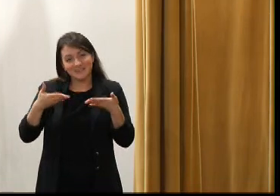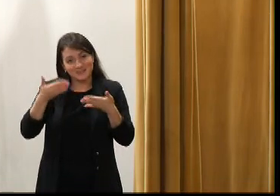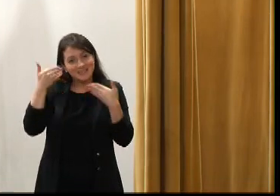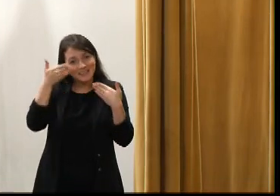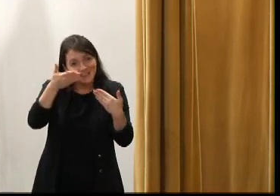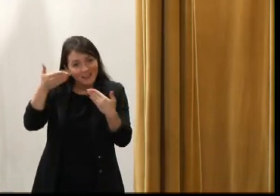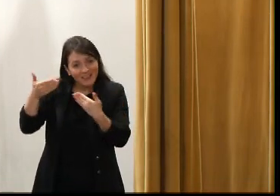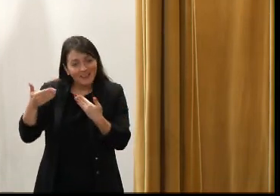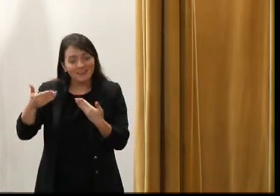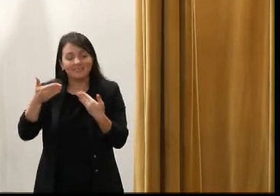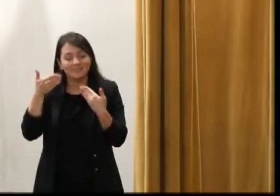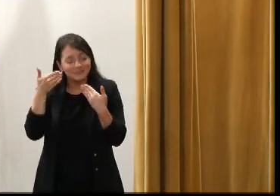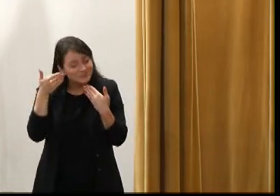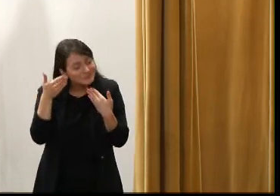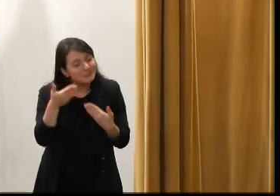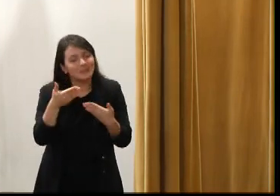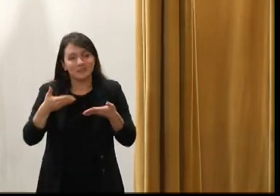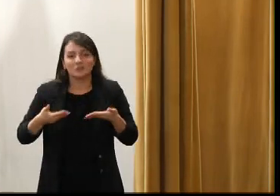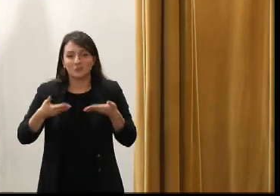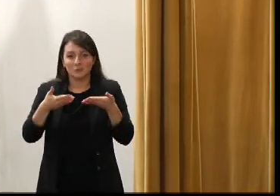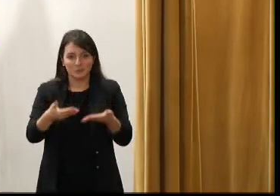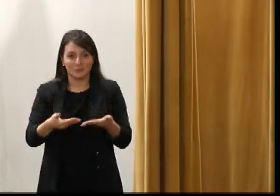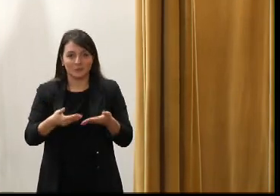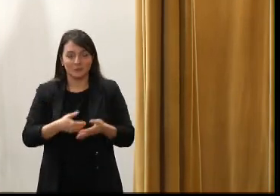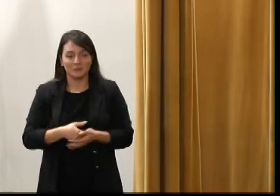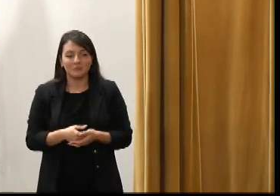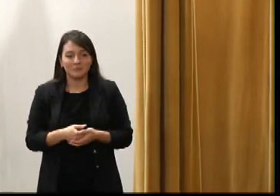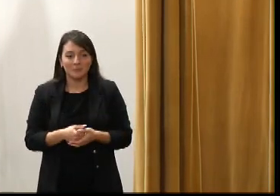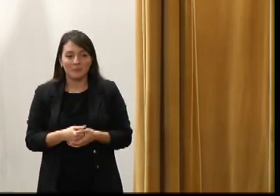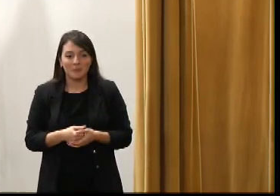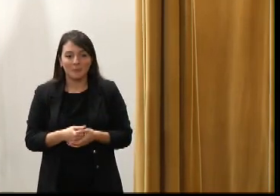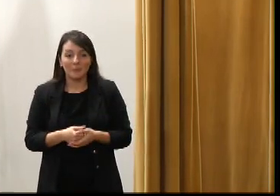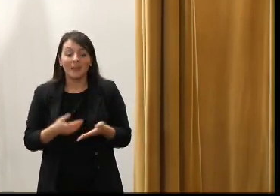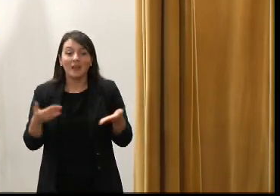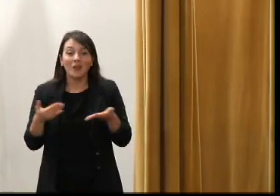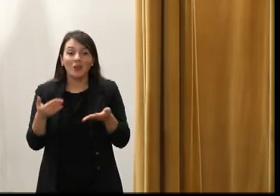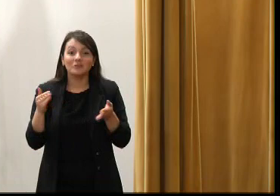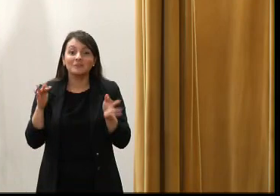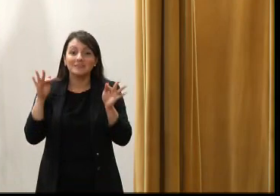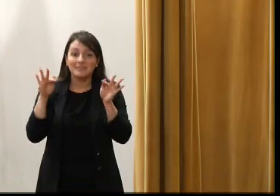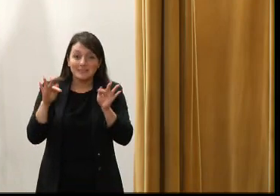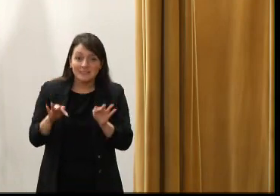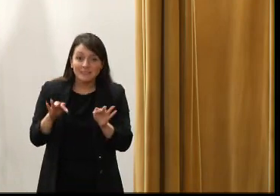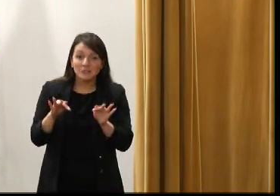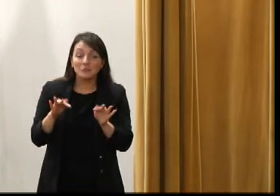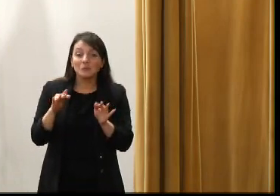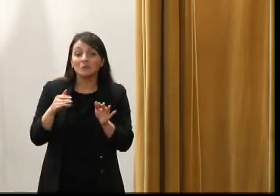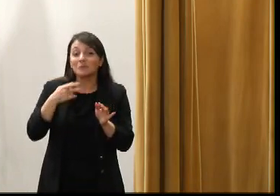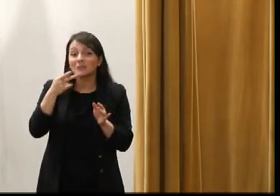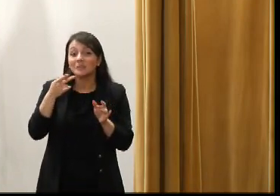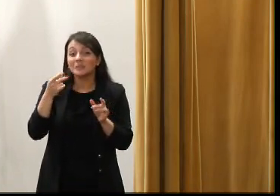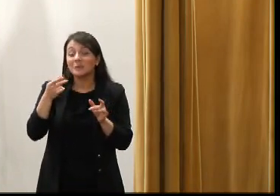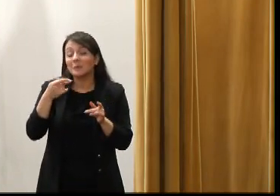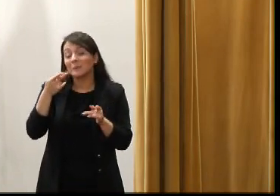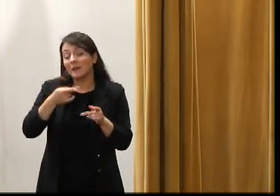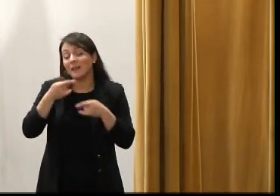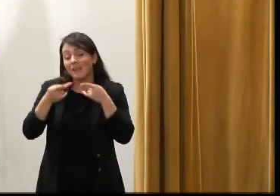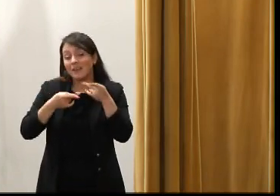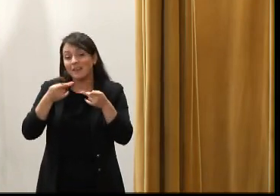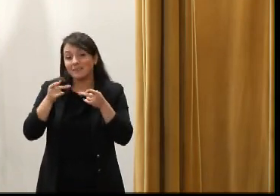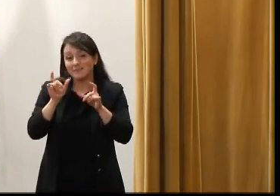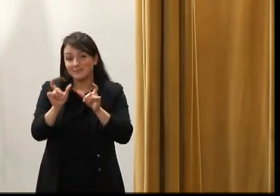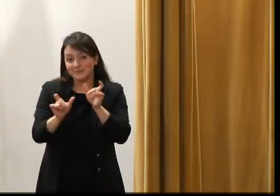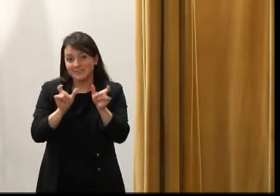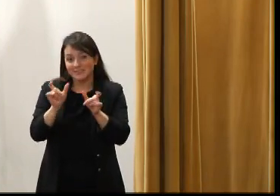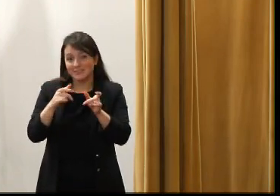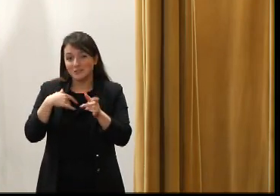Eu agradeço veementemente o convite que me foi feito e finalizo dizendo, usando as palavras de um querido